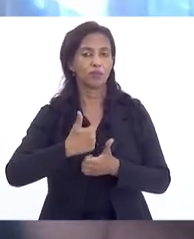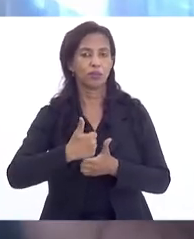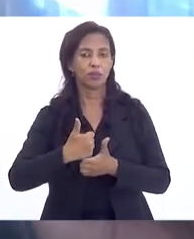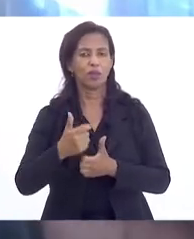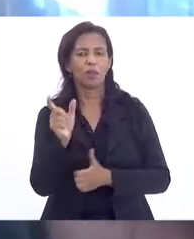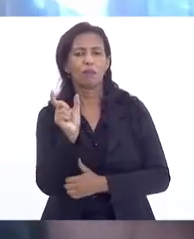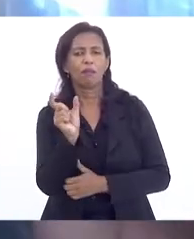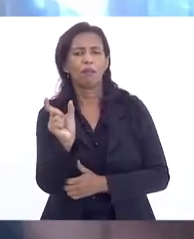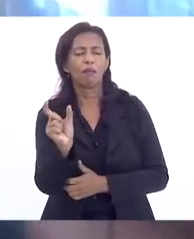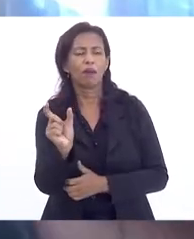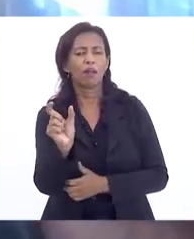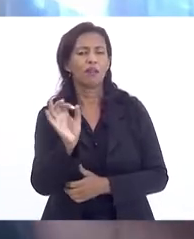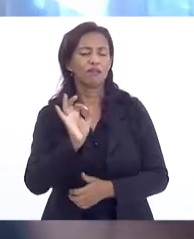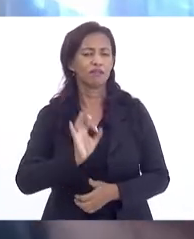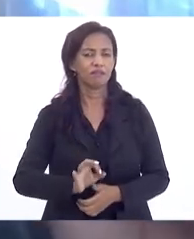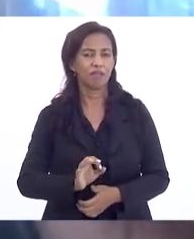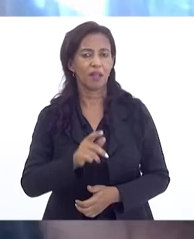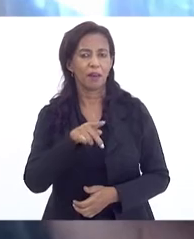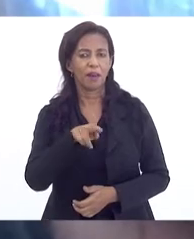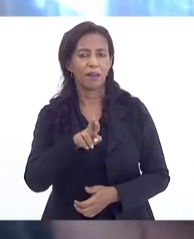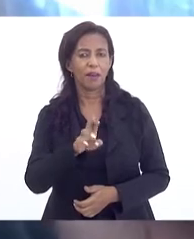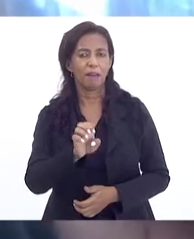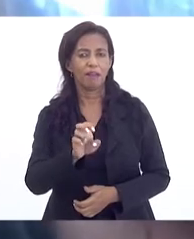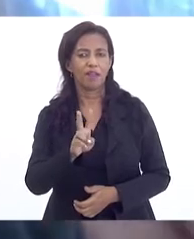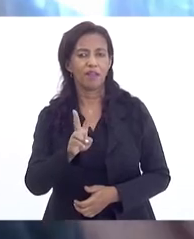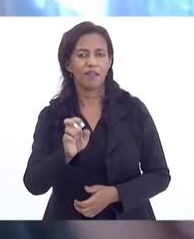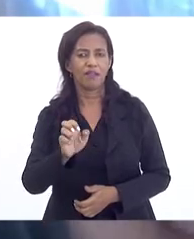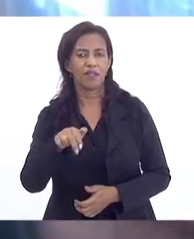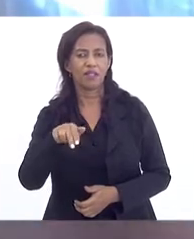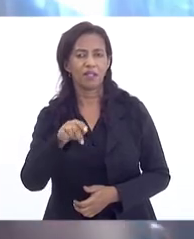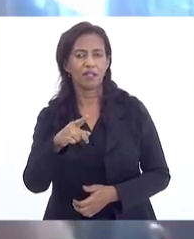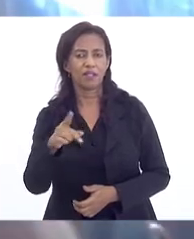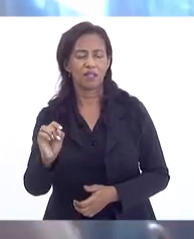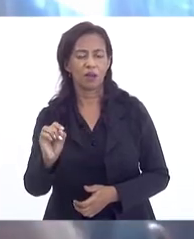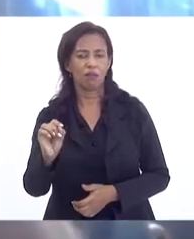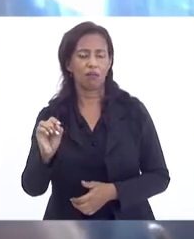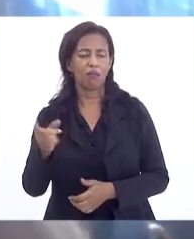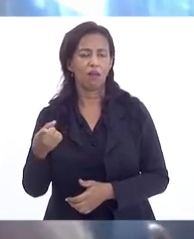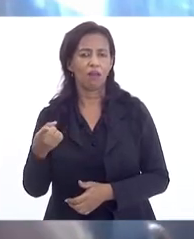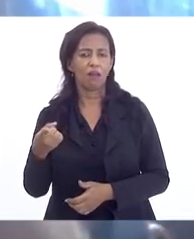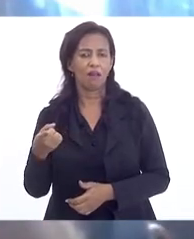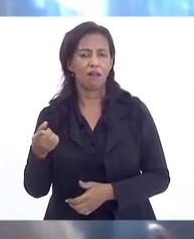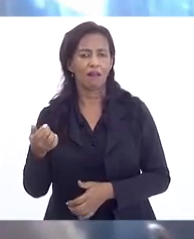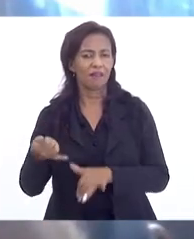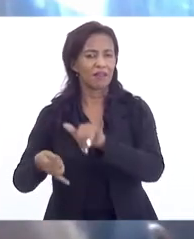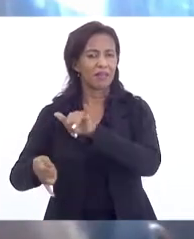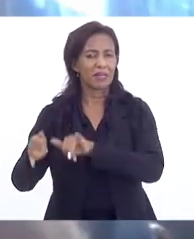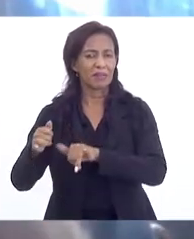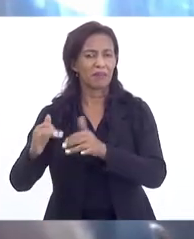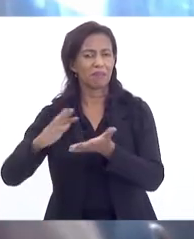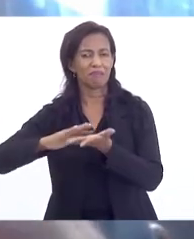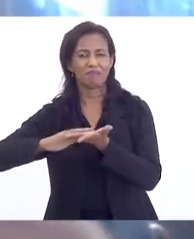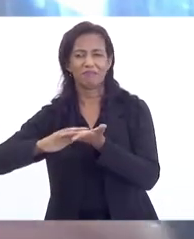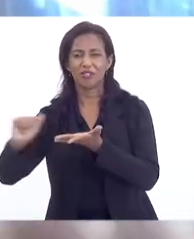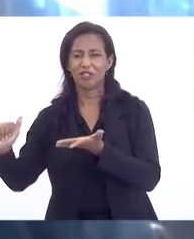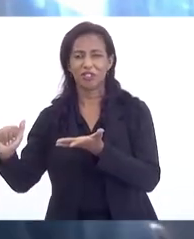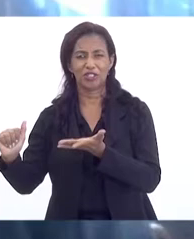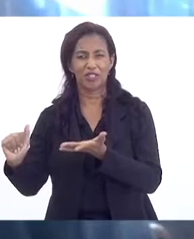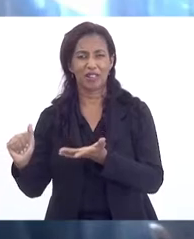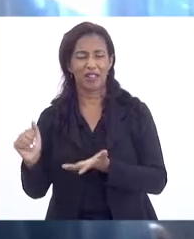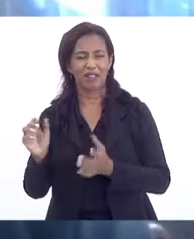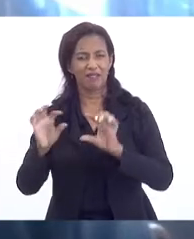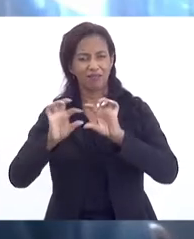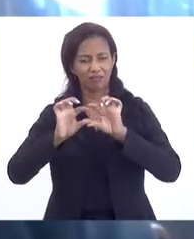expressão, exatamente, prevenção à dependência química. Essa expressão está superada, né? A